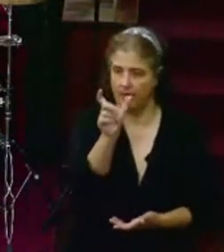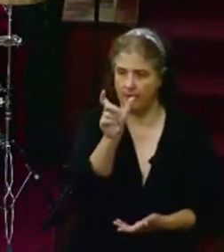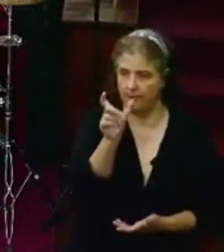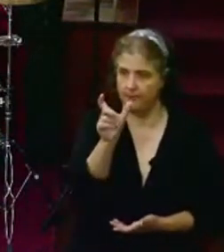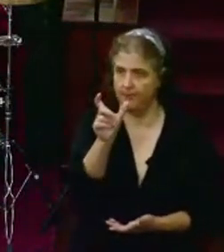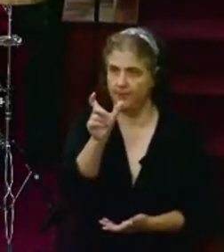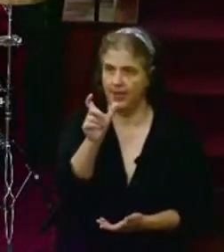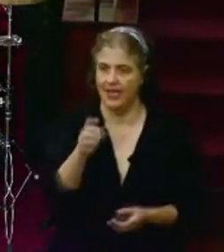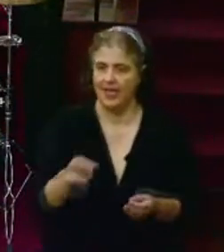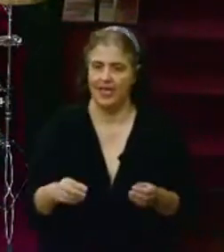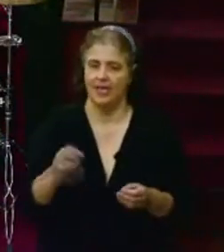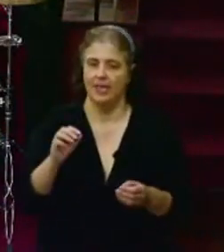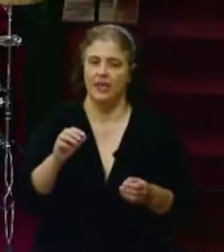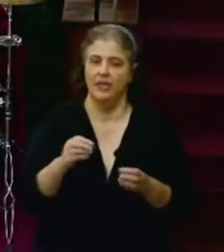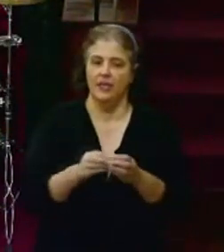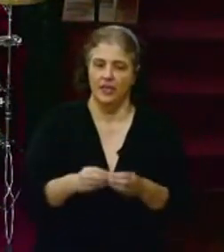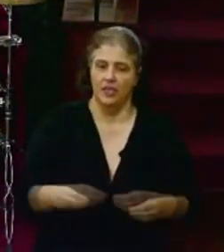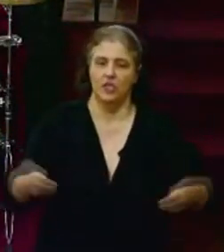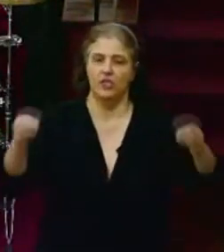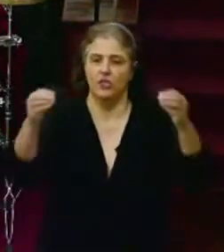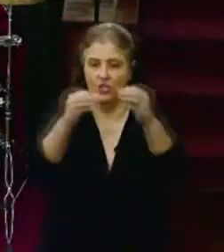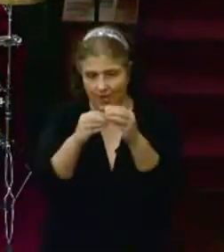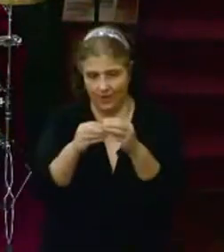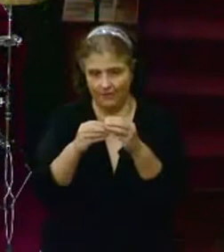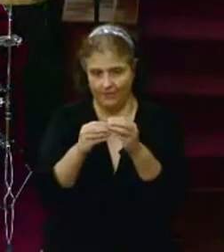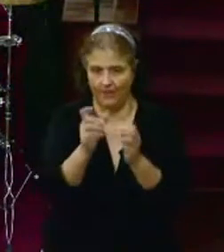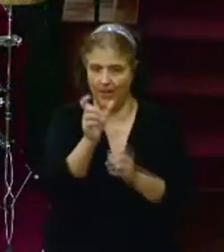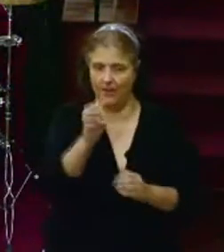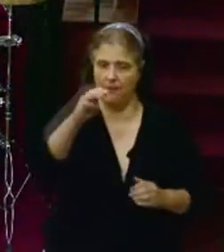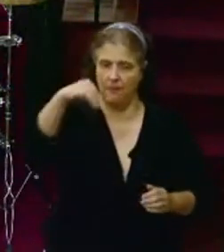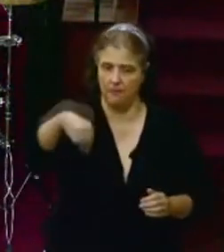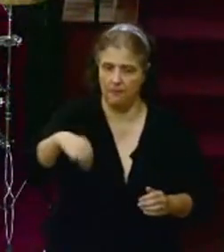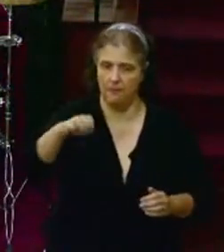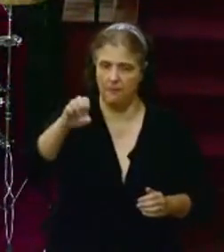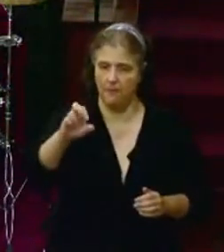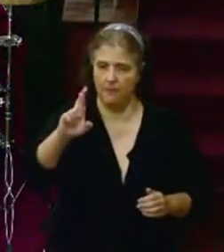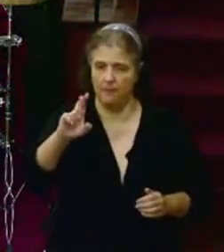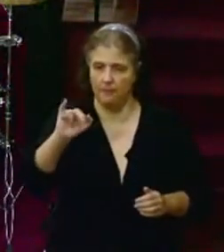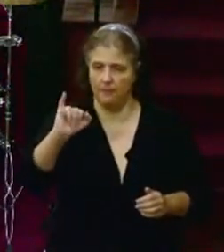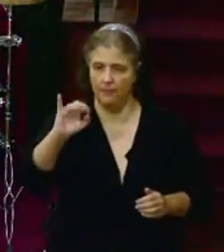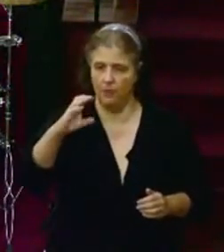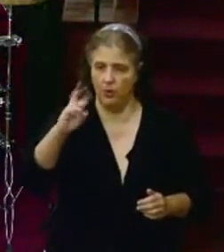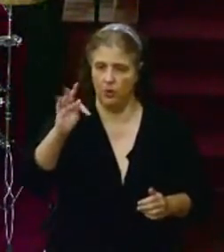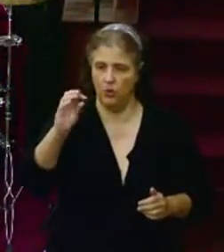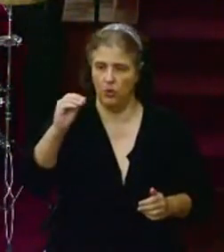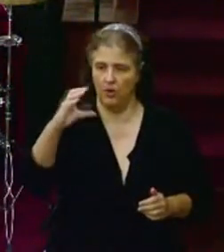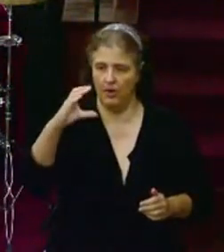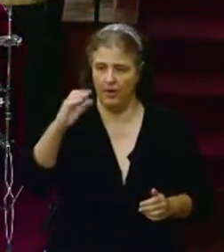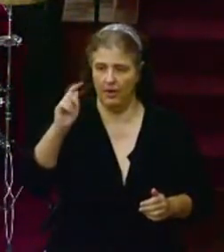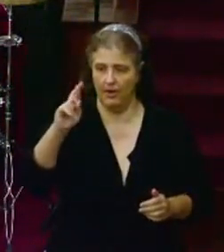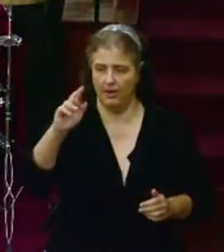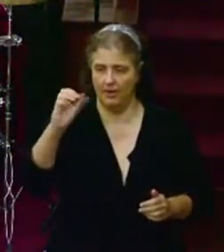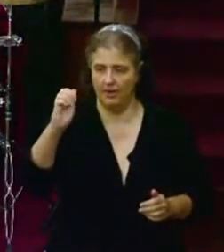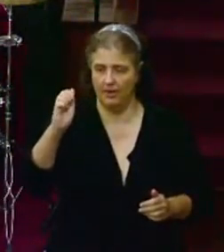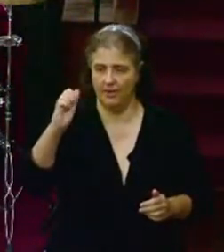meritocracia. Muitas empresas, para reconhecer o trabalho dos seus profissionais diante de resultados alcançados, diante de